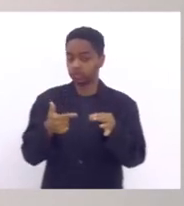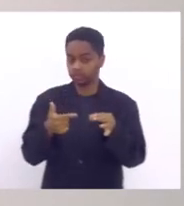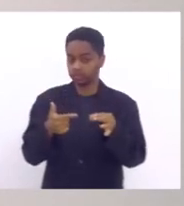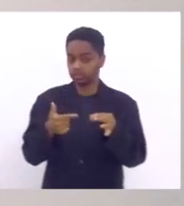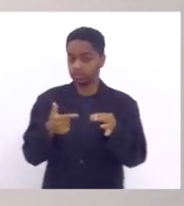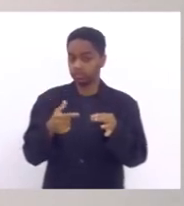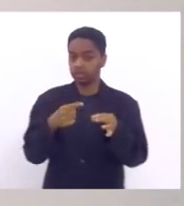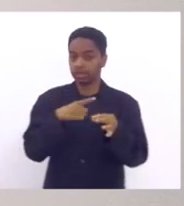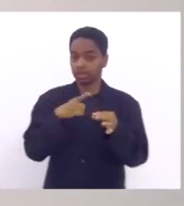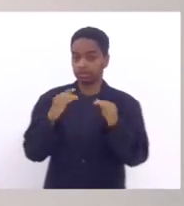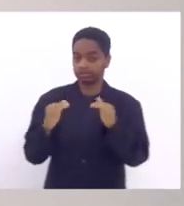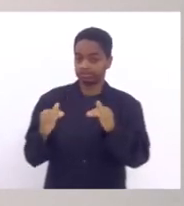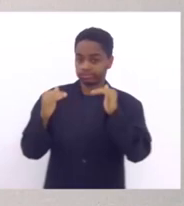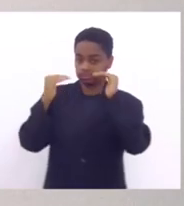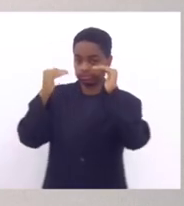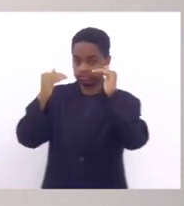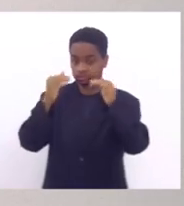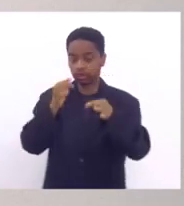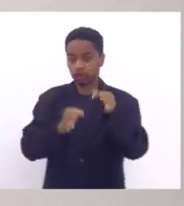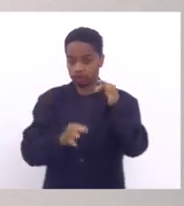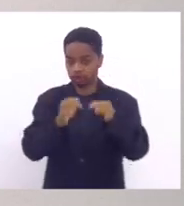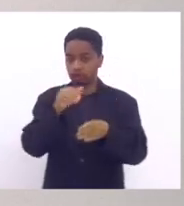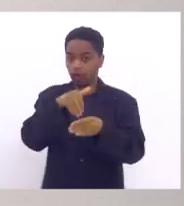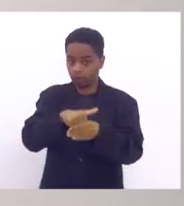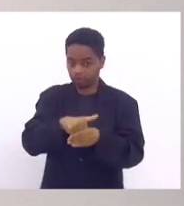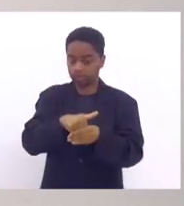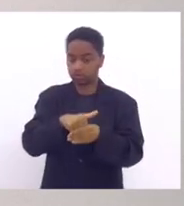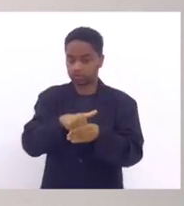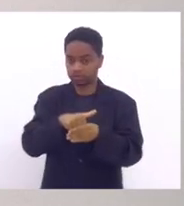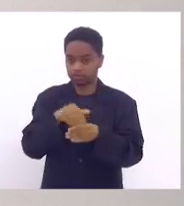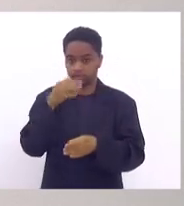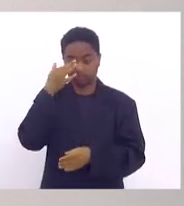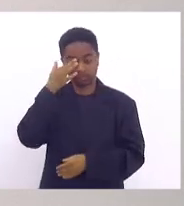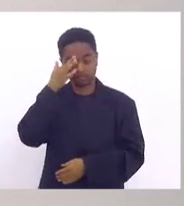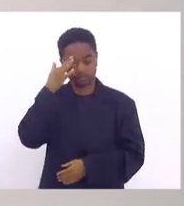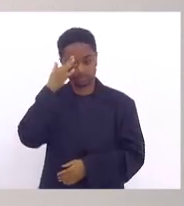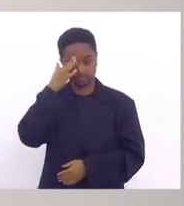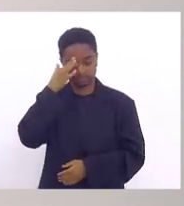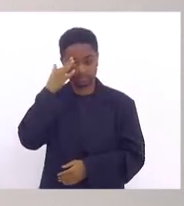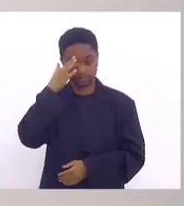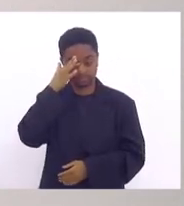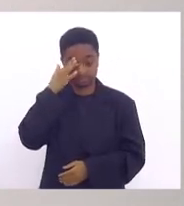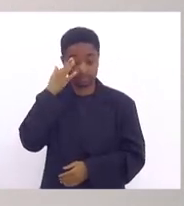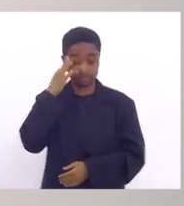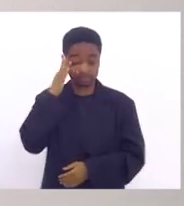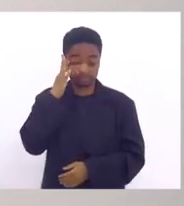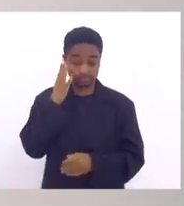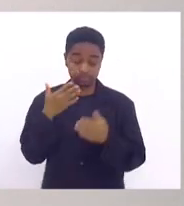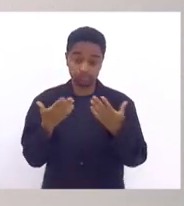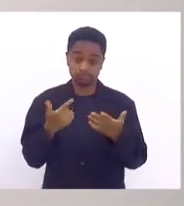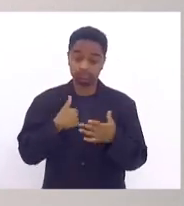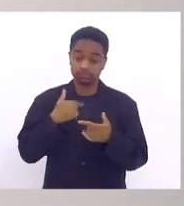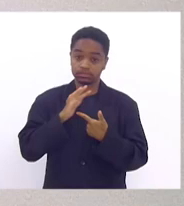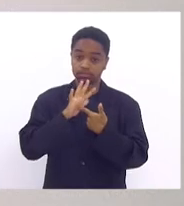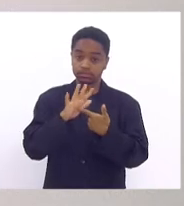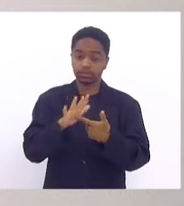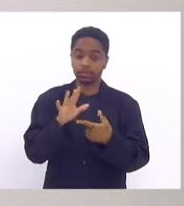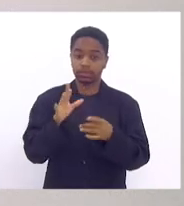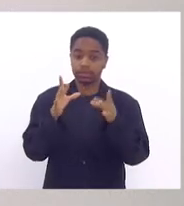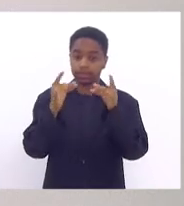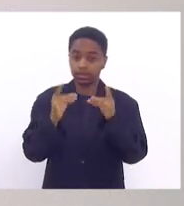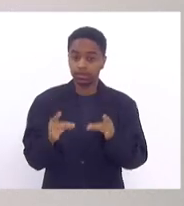suprema corte são eleitos então eu que estou trazendo esse detalhe para demonstrar